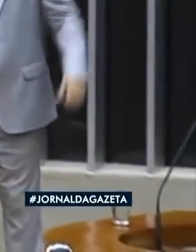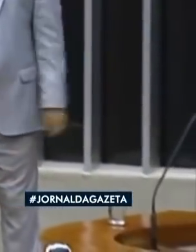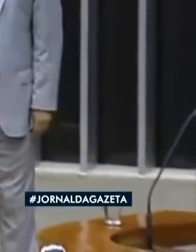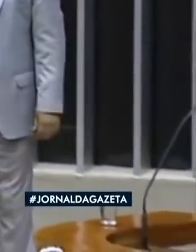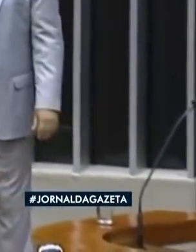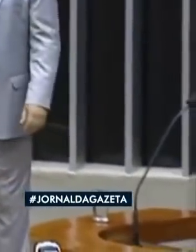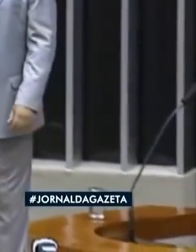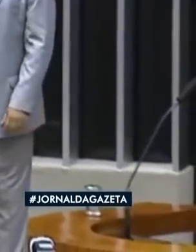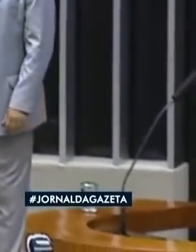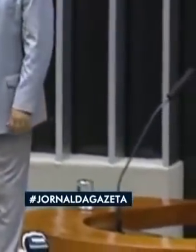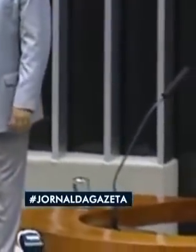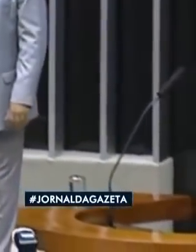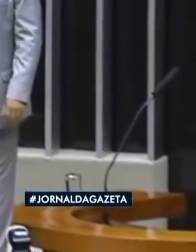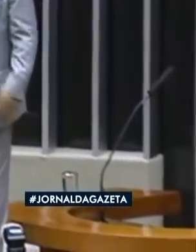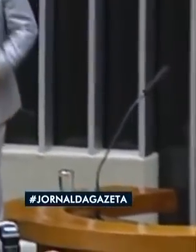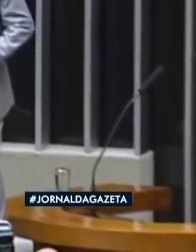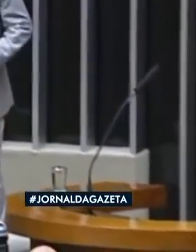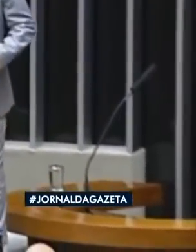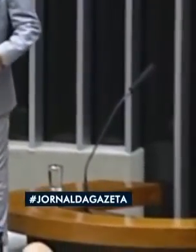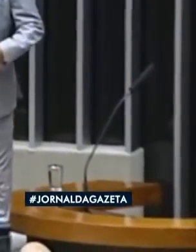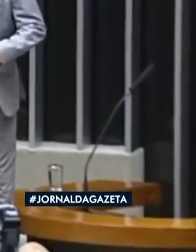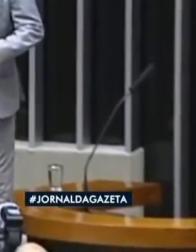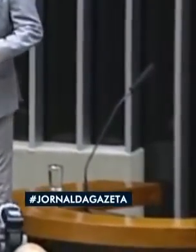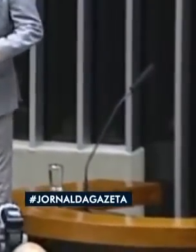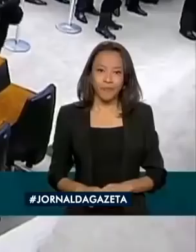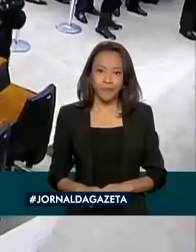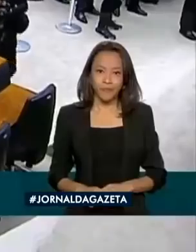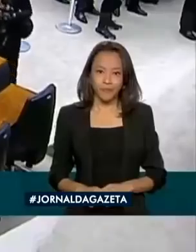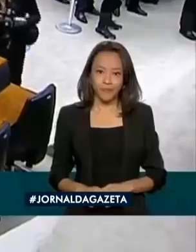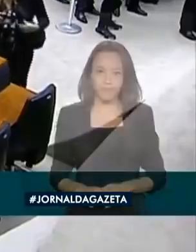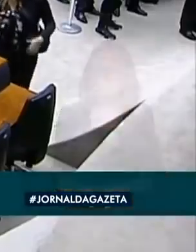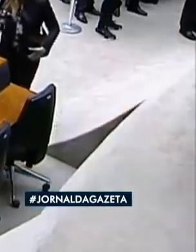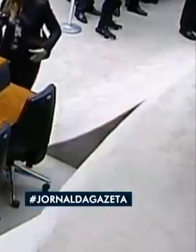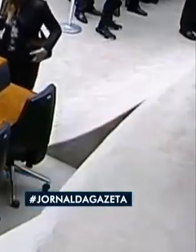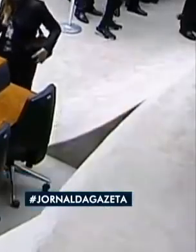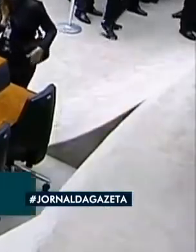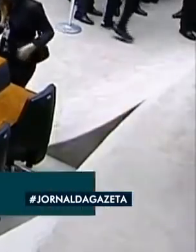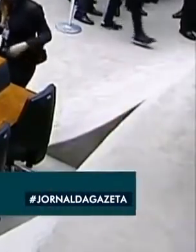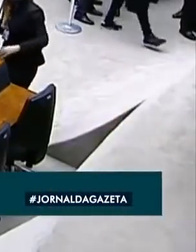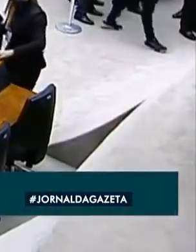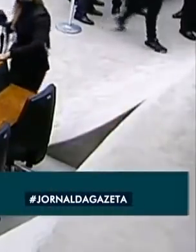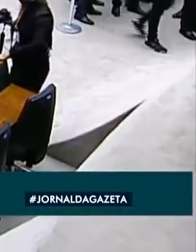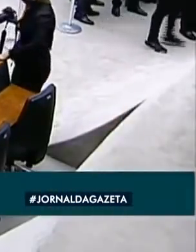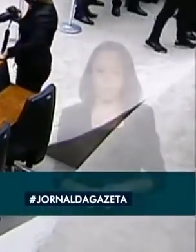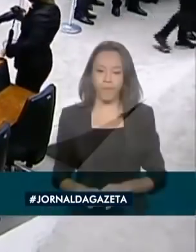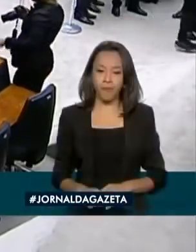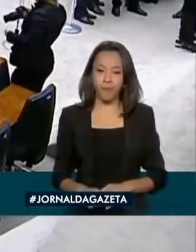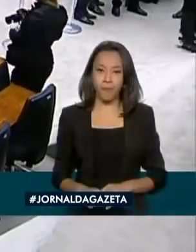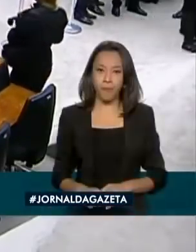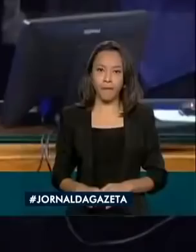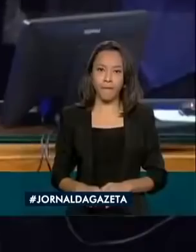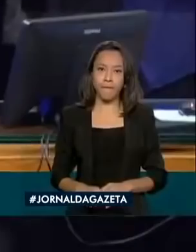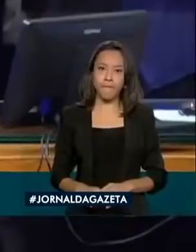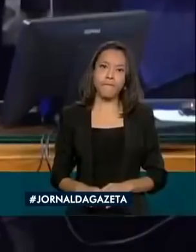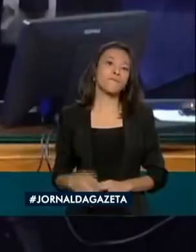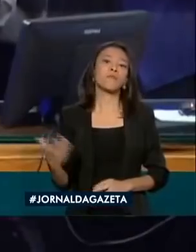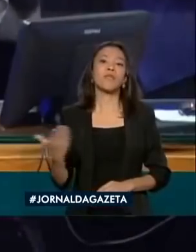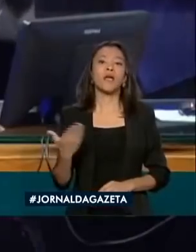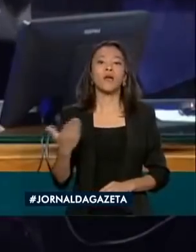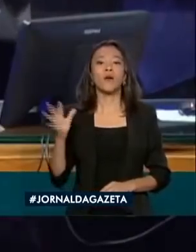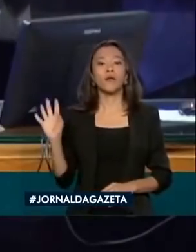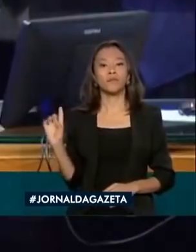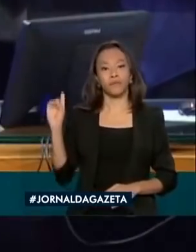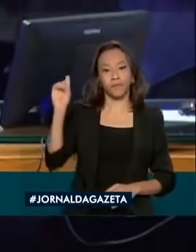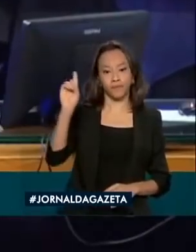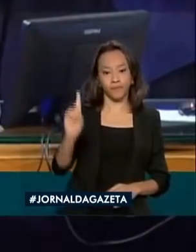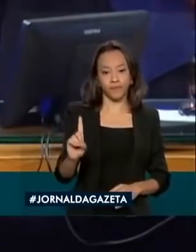serviços relevantes ao poder legislativo ou ao Brasil. Esse ano também foram homenageados o Papa Francisco, o ministro